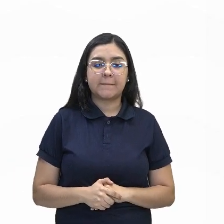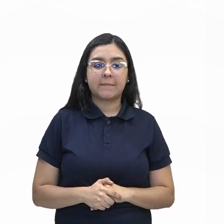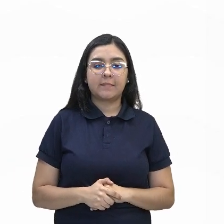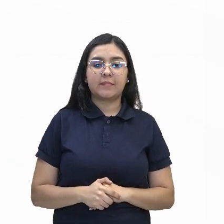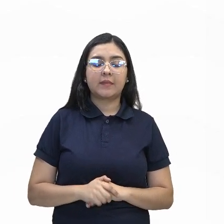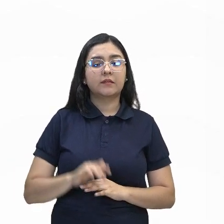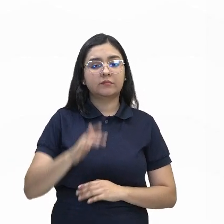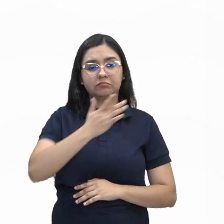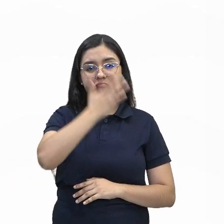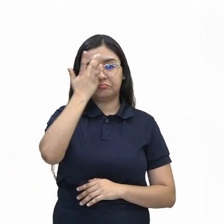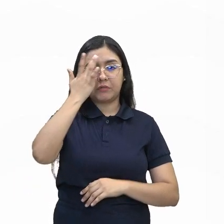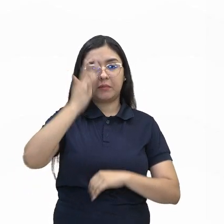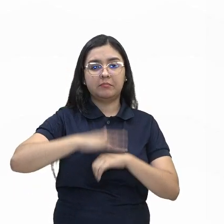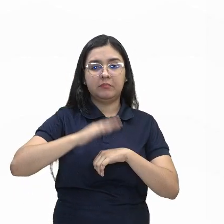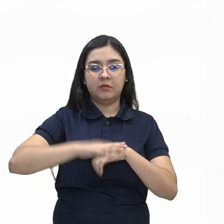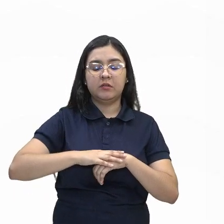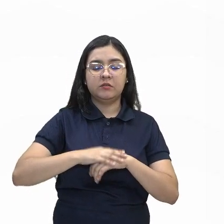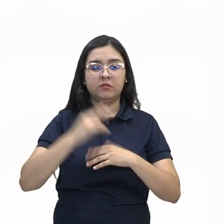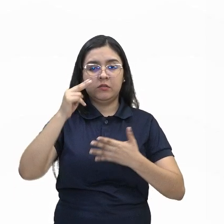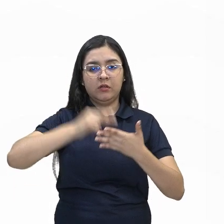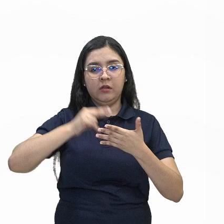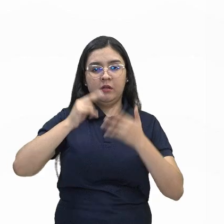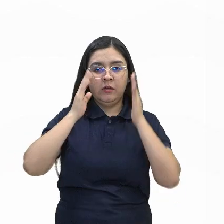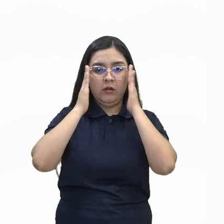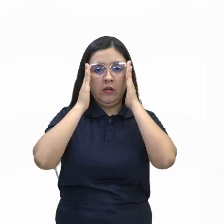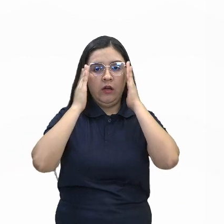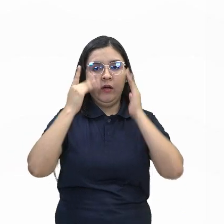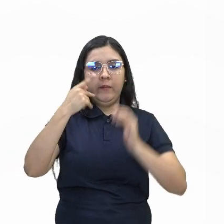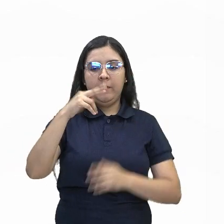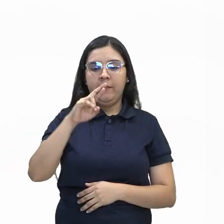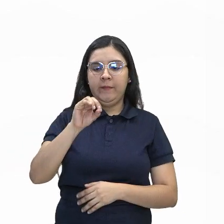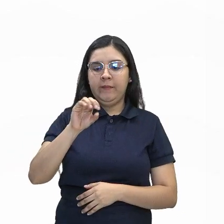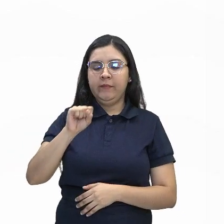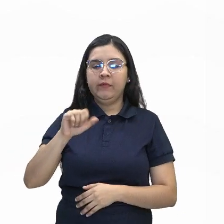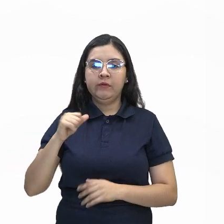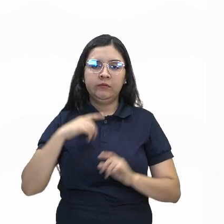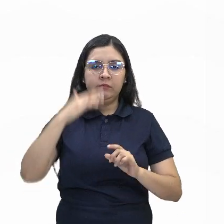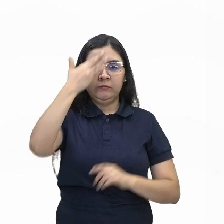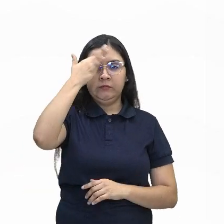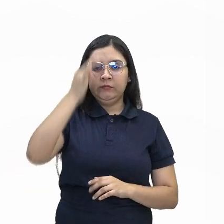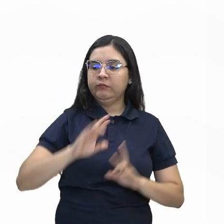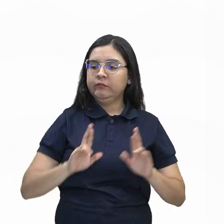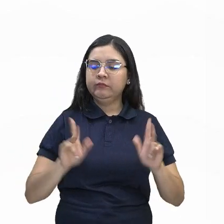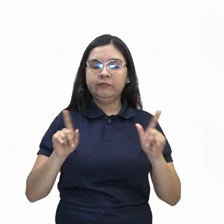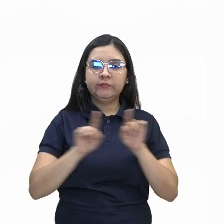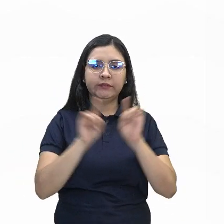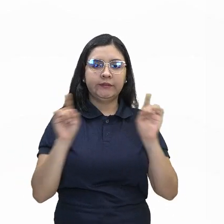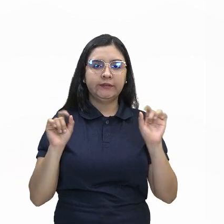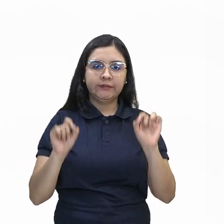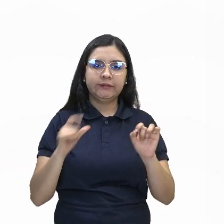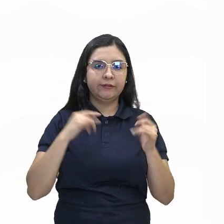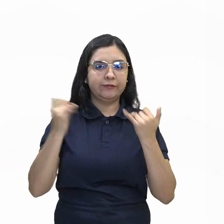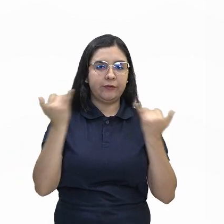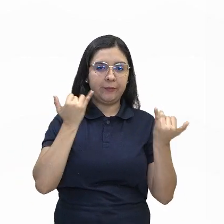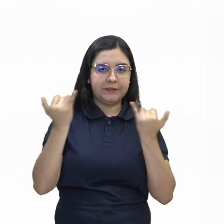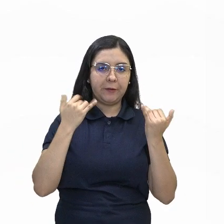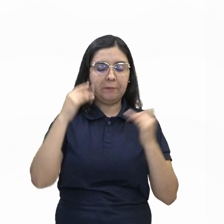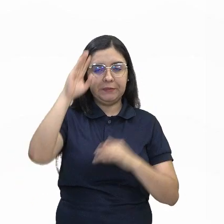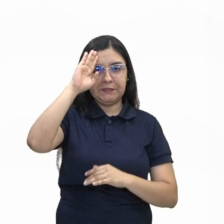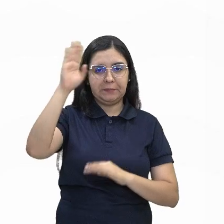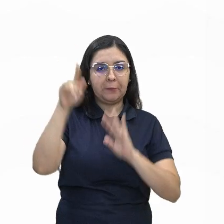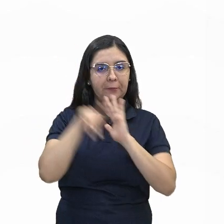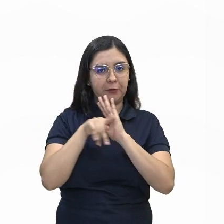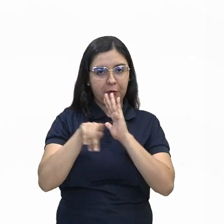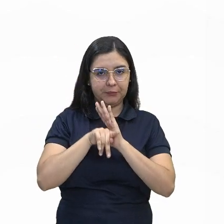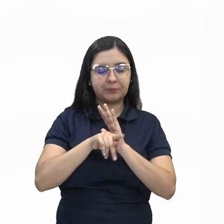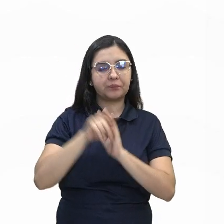da pessoa, né, que está diante disso, né? Então a interpretação pode variar um pouquinho, mas via de regra, a informação principal dessa